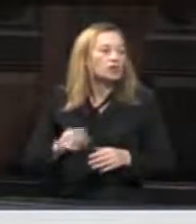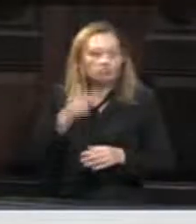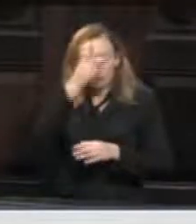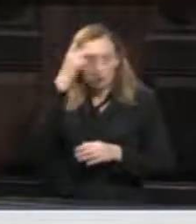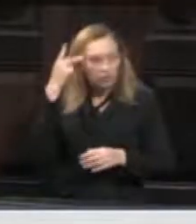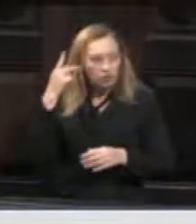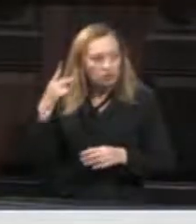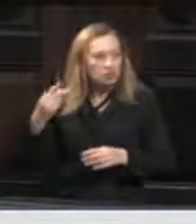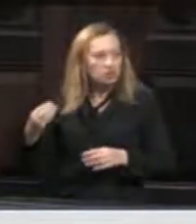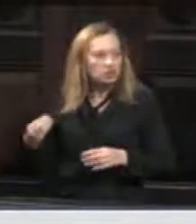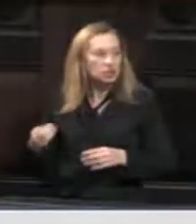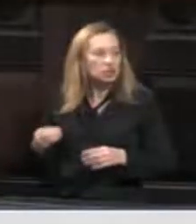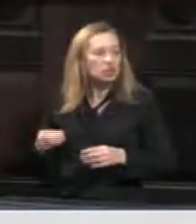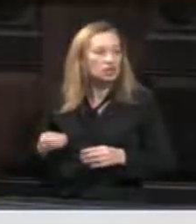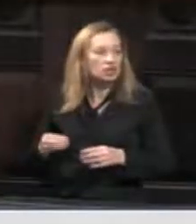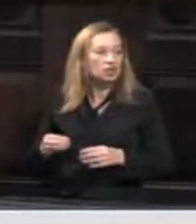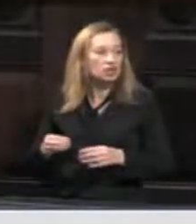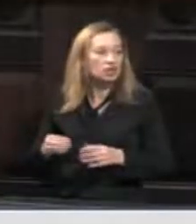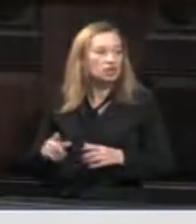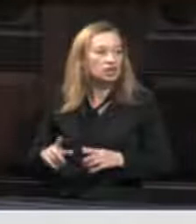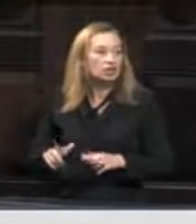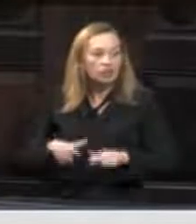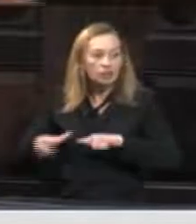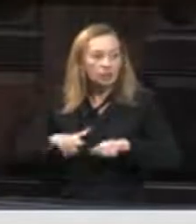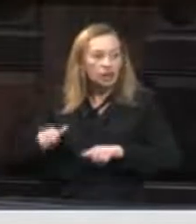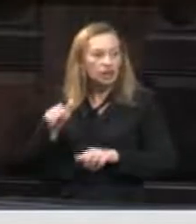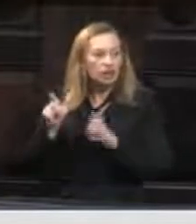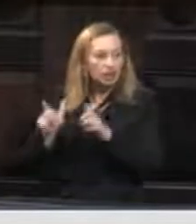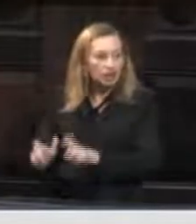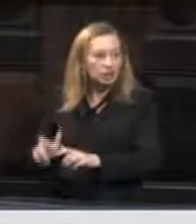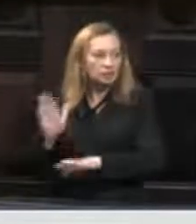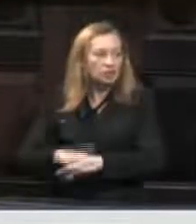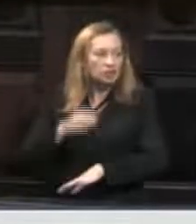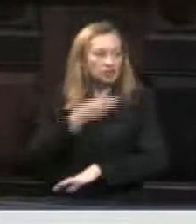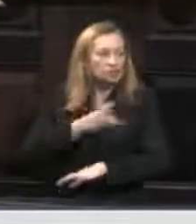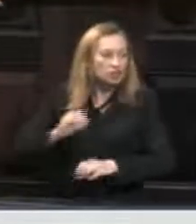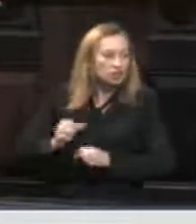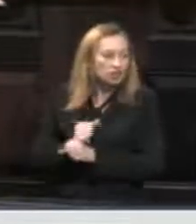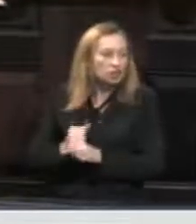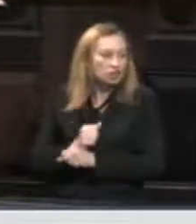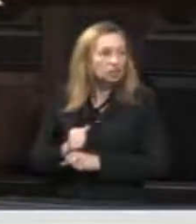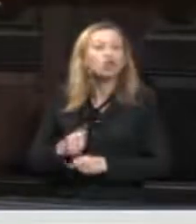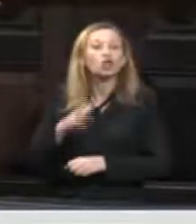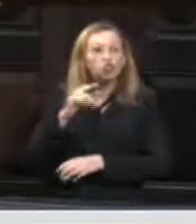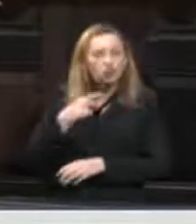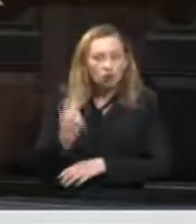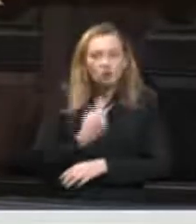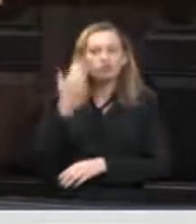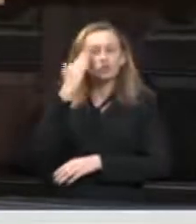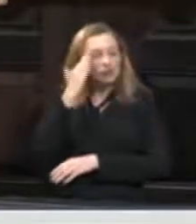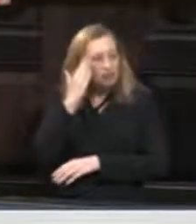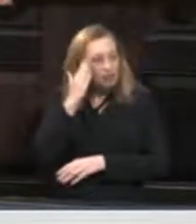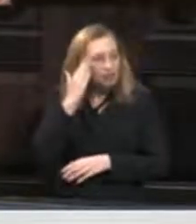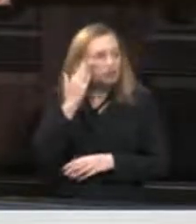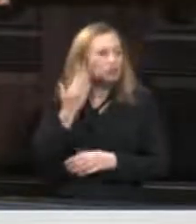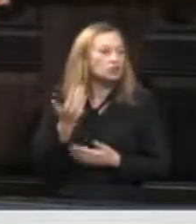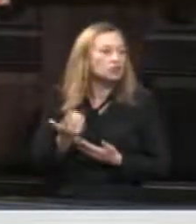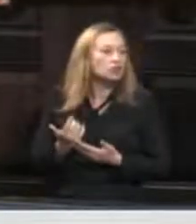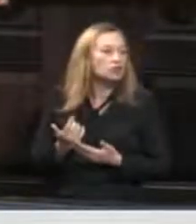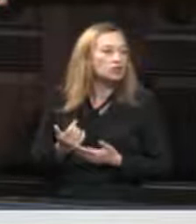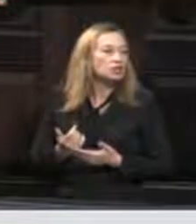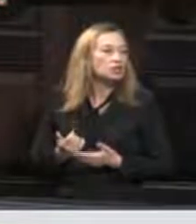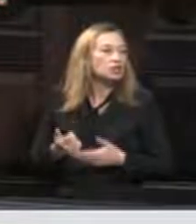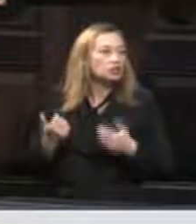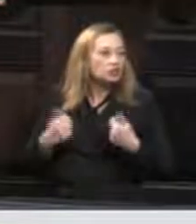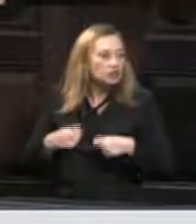anos. É uma falta grave do Estado do Rio de Janeiro. A gente entende que existem questões, existem contrapartida cultural que